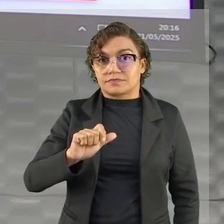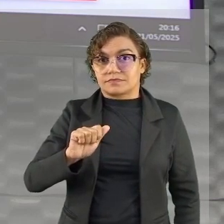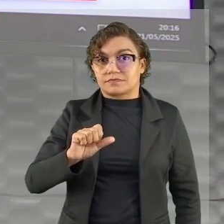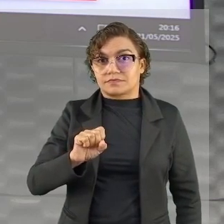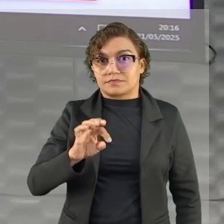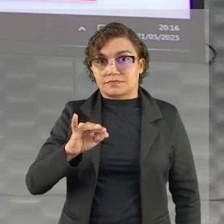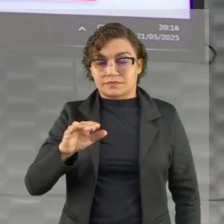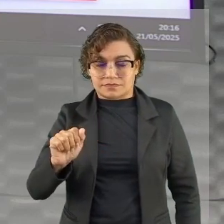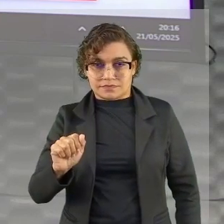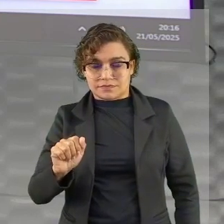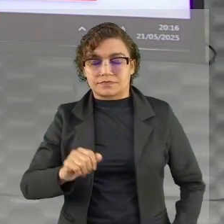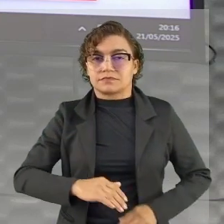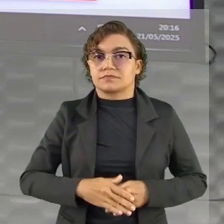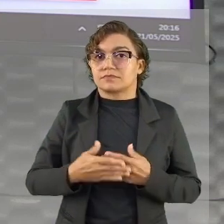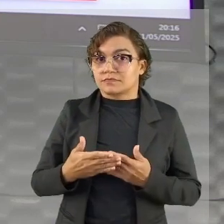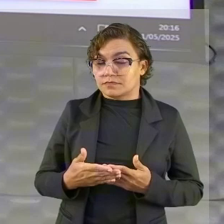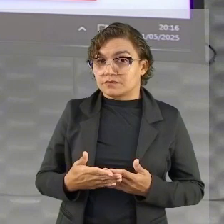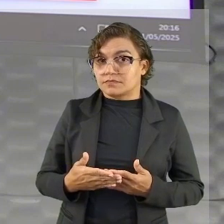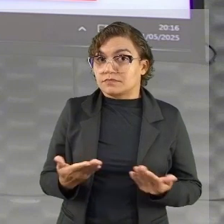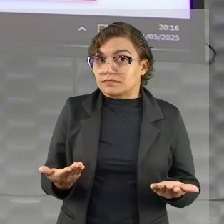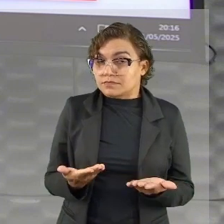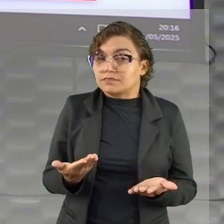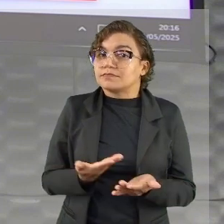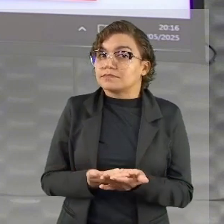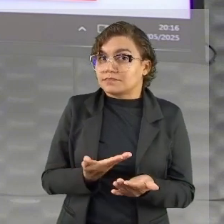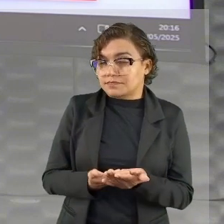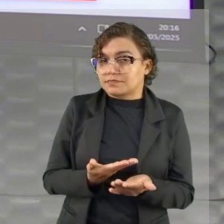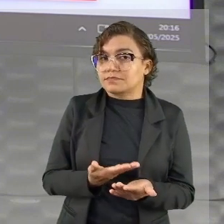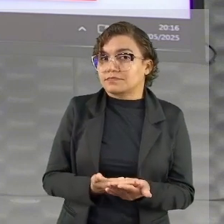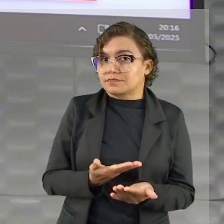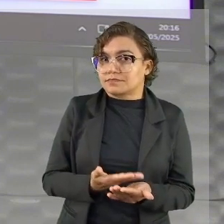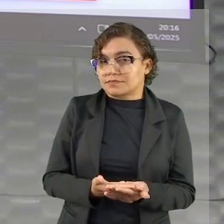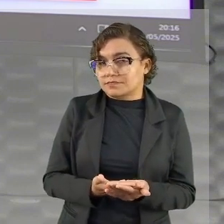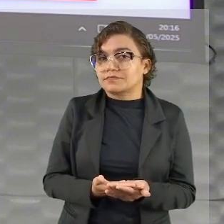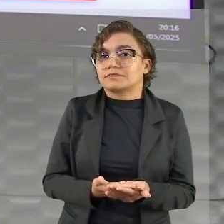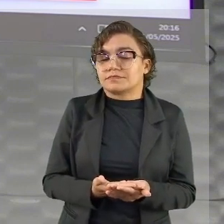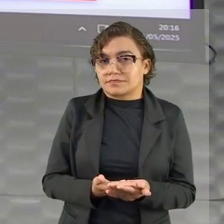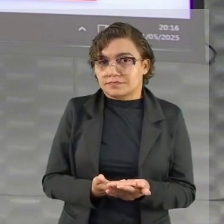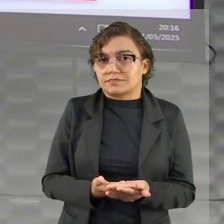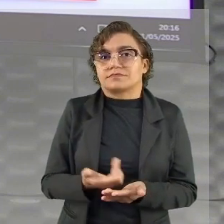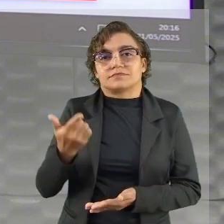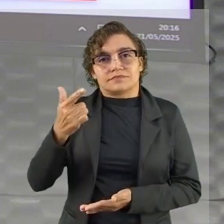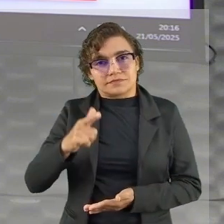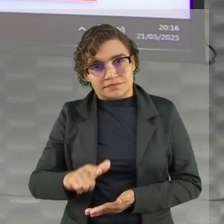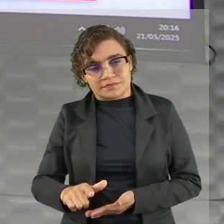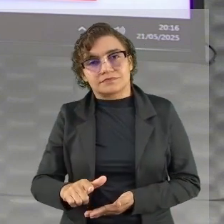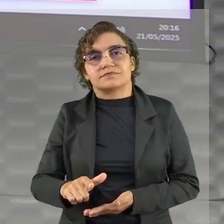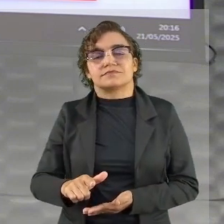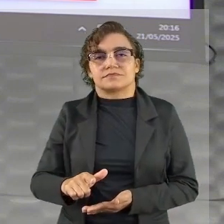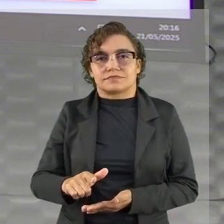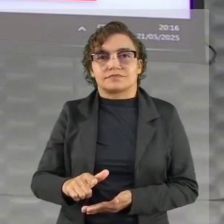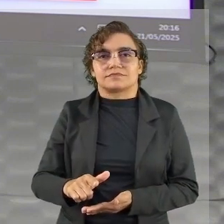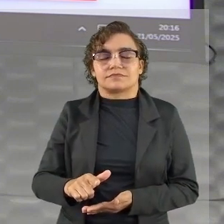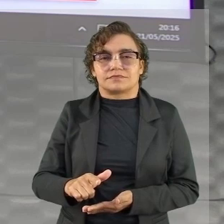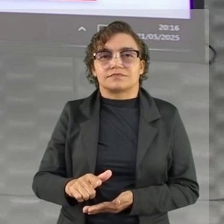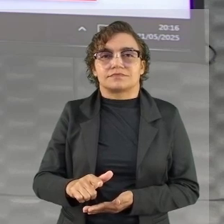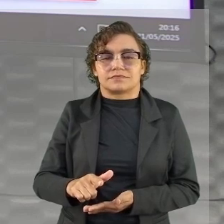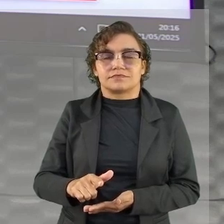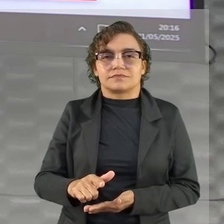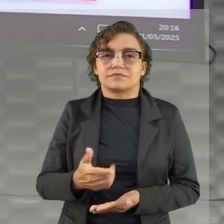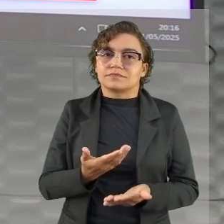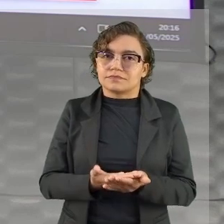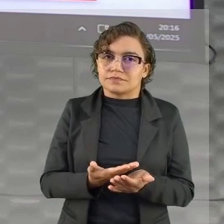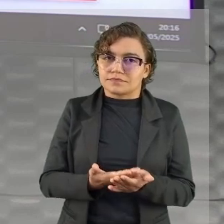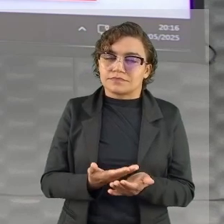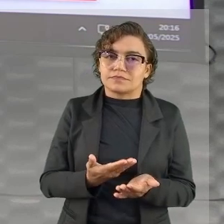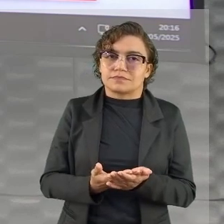aí, na aula de hoje, a gente vai retomar, né, algumas questões sobre todos